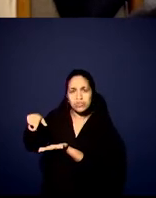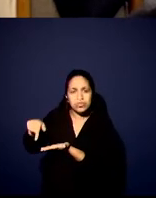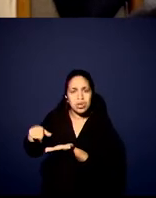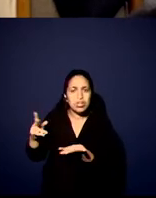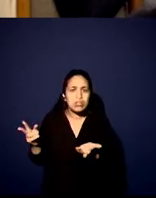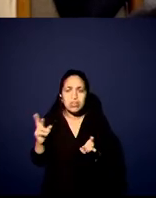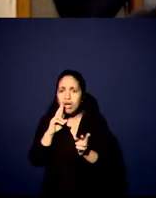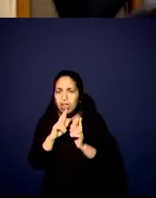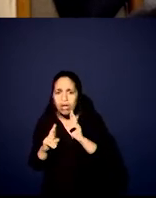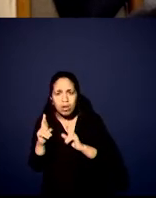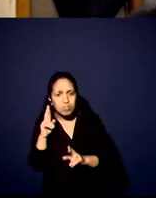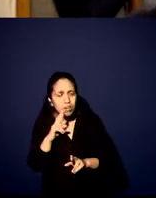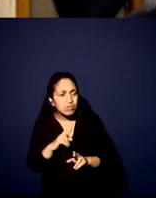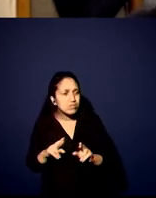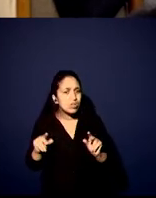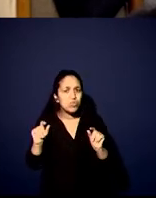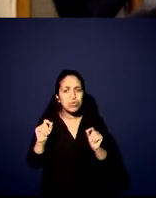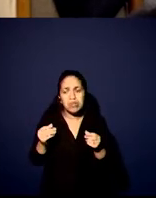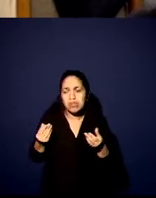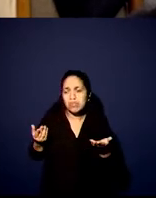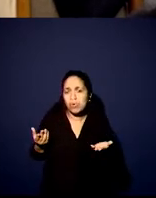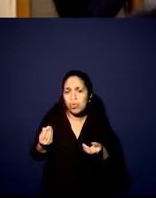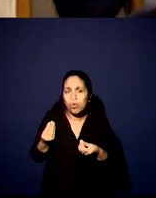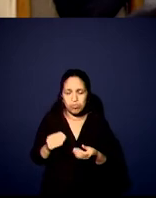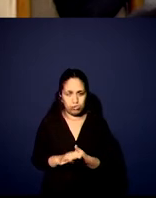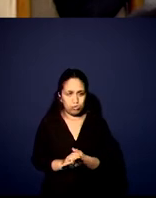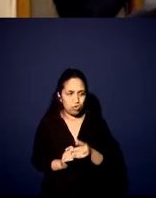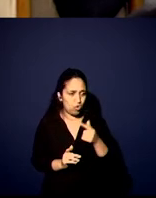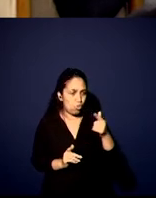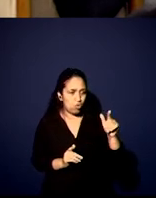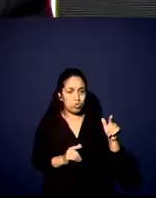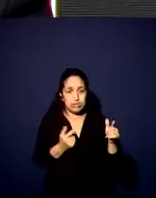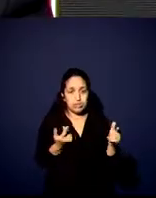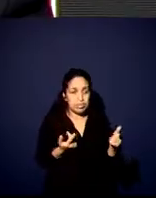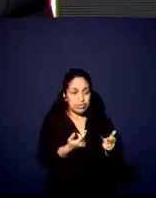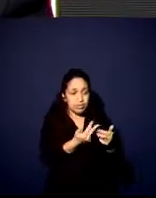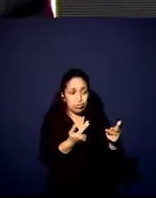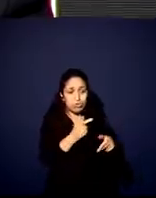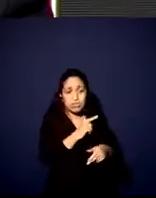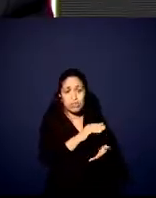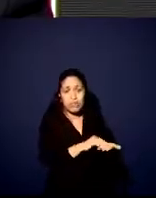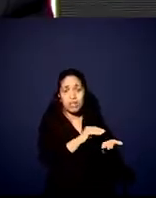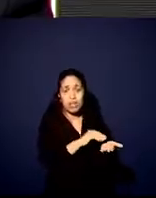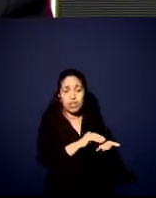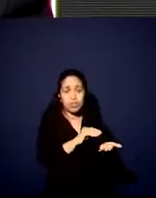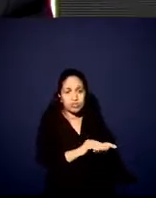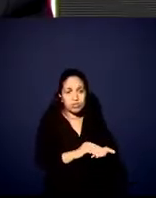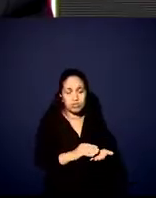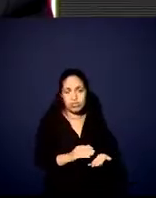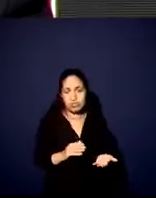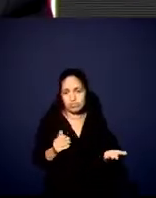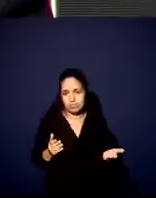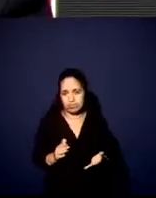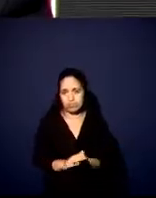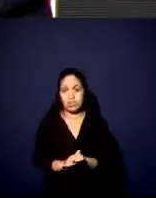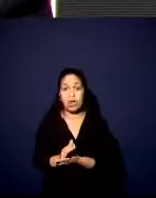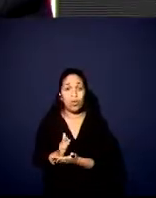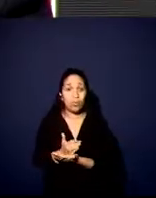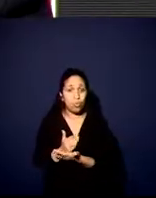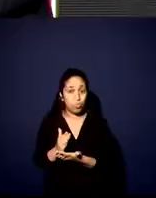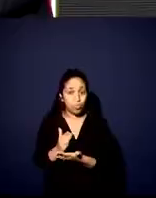reclamações de funcionamento tem outras que não tem recursos mais de toda maneira algumas